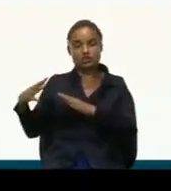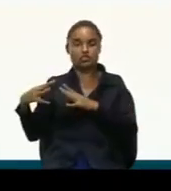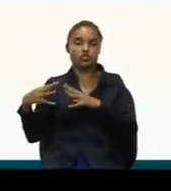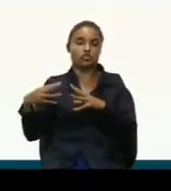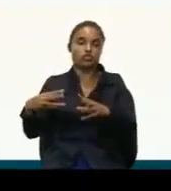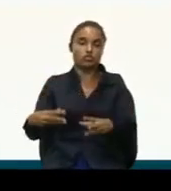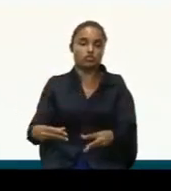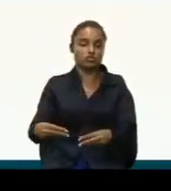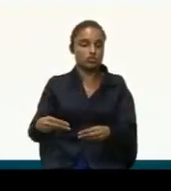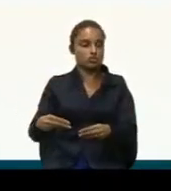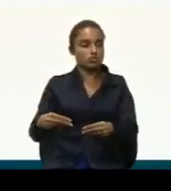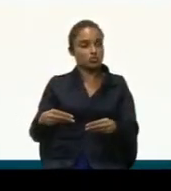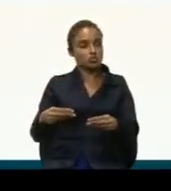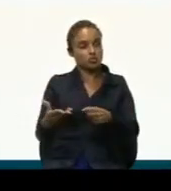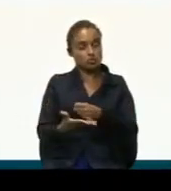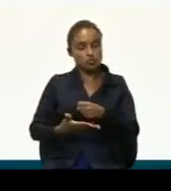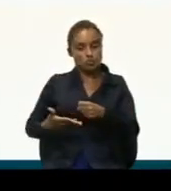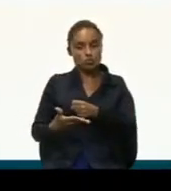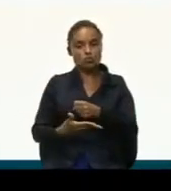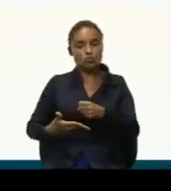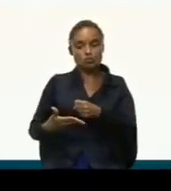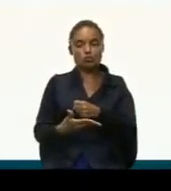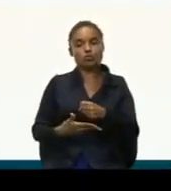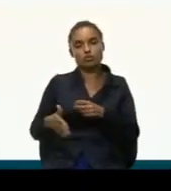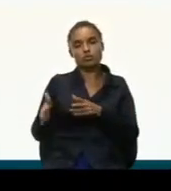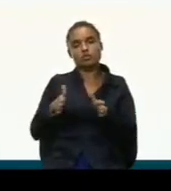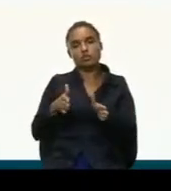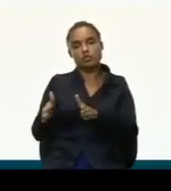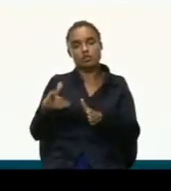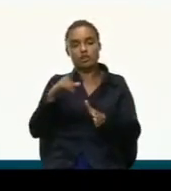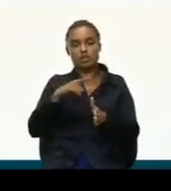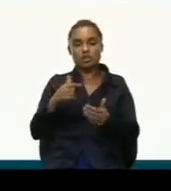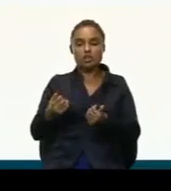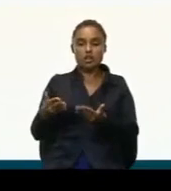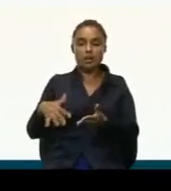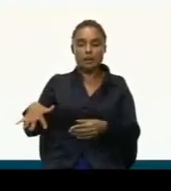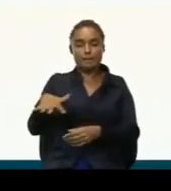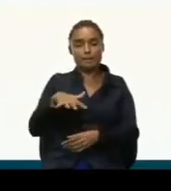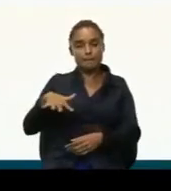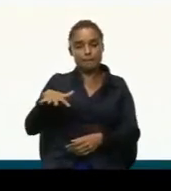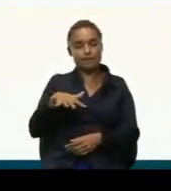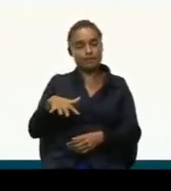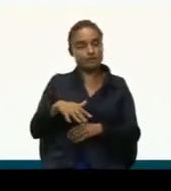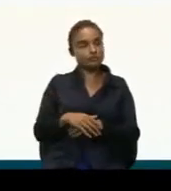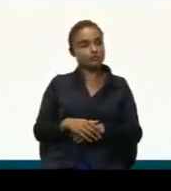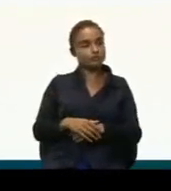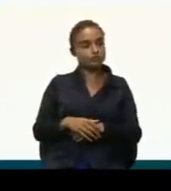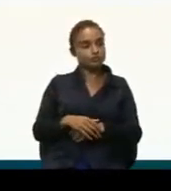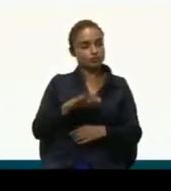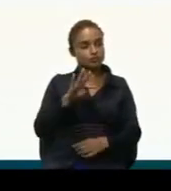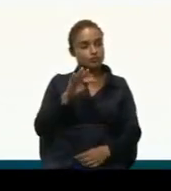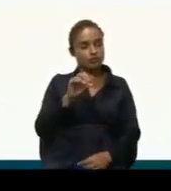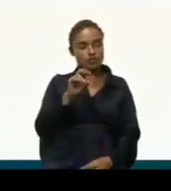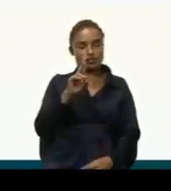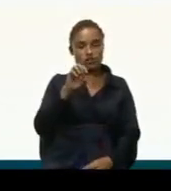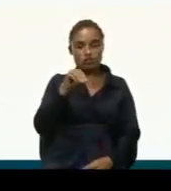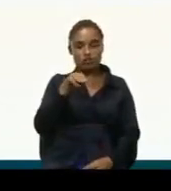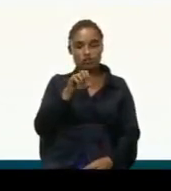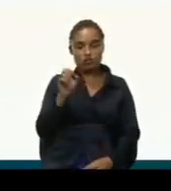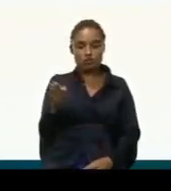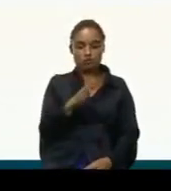as estruturas, já armou tudo, então ele está disposto em algum lugar. A gente entra na parte das formas e